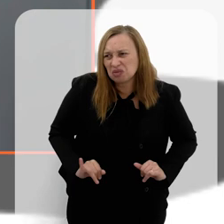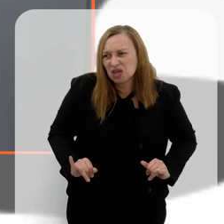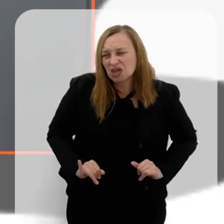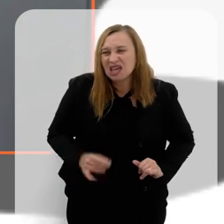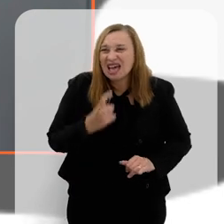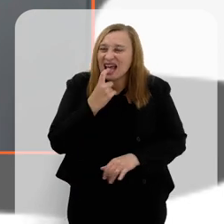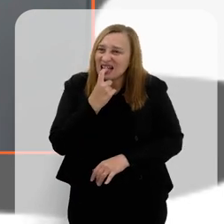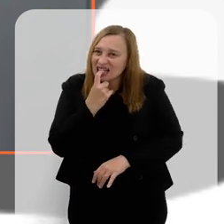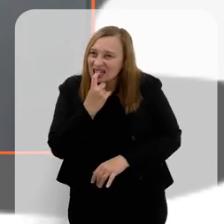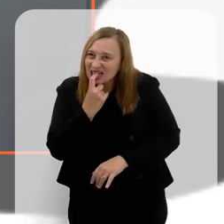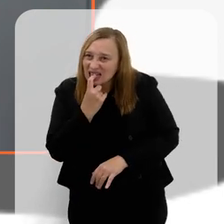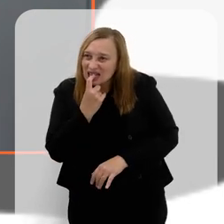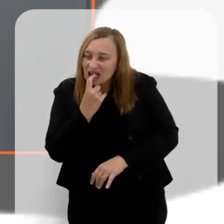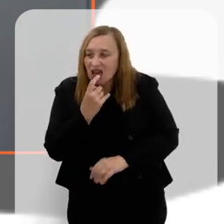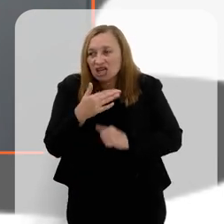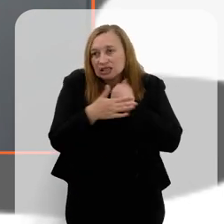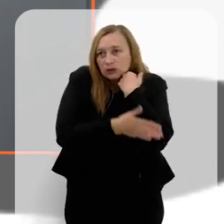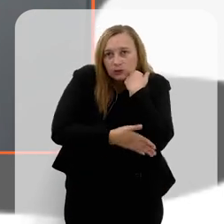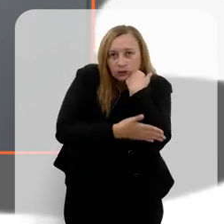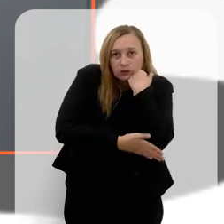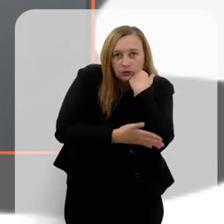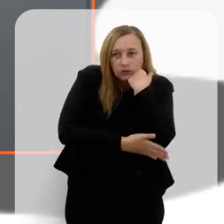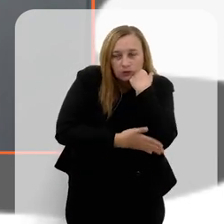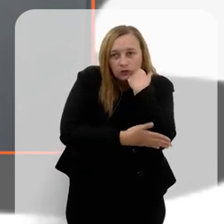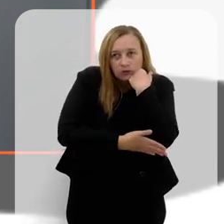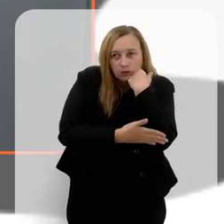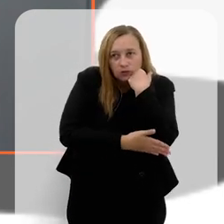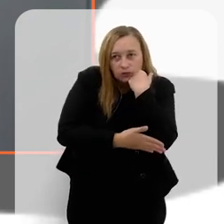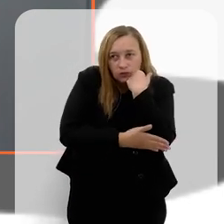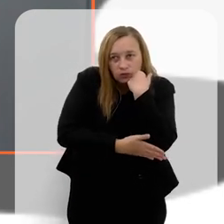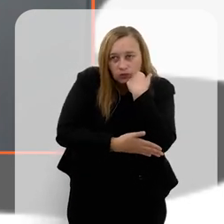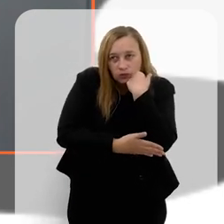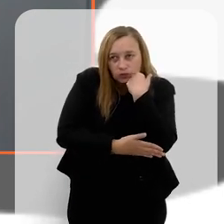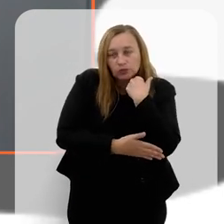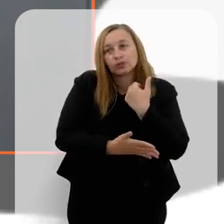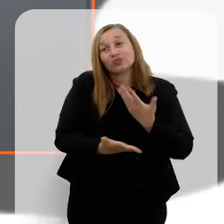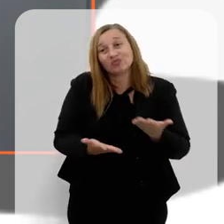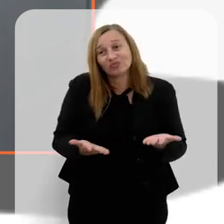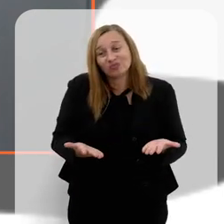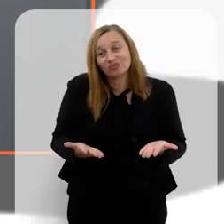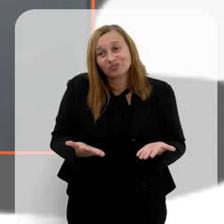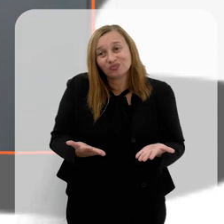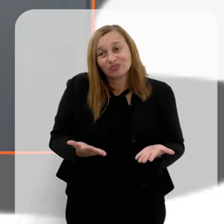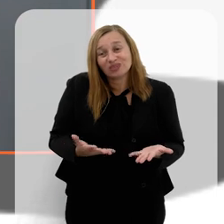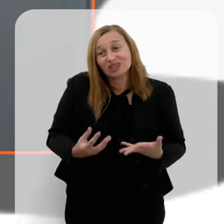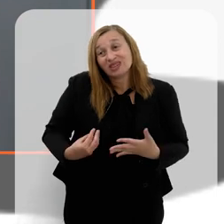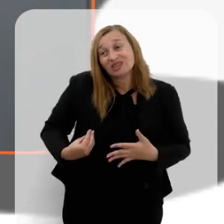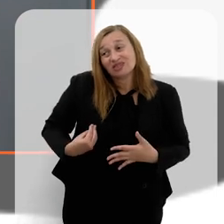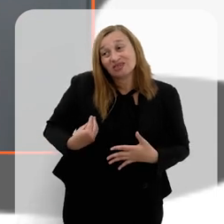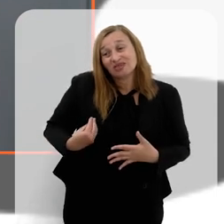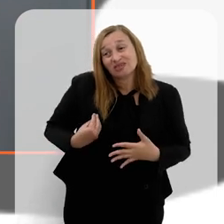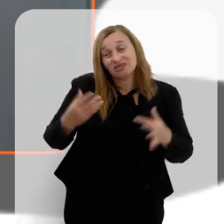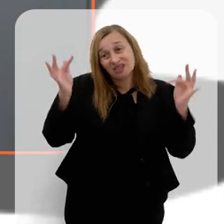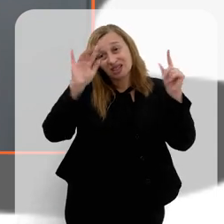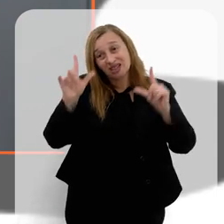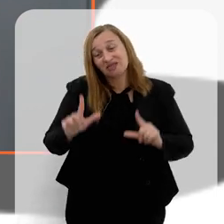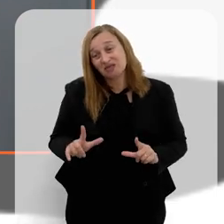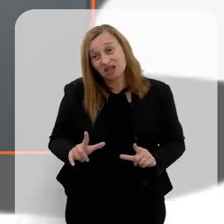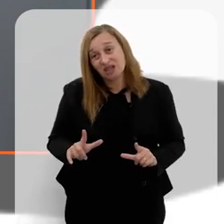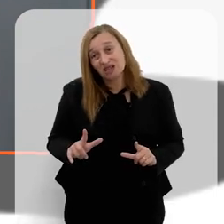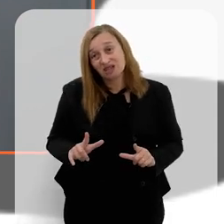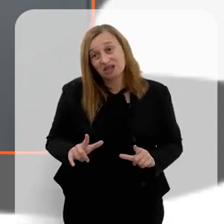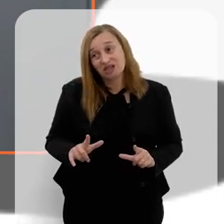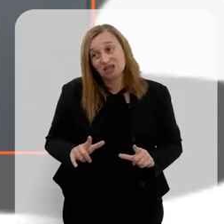suas invejas e seus ciúmes, elas ficariam mais na